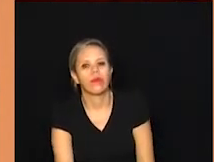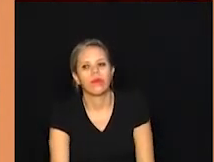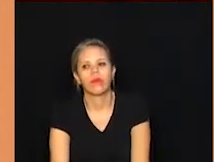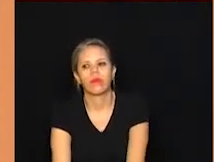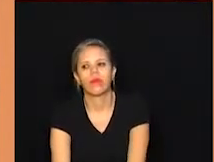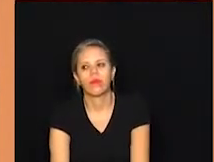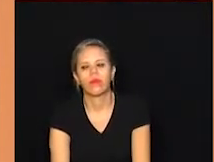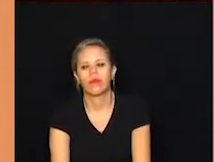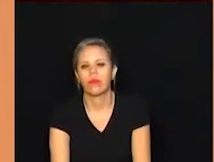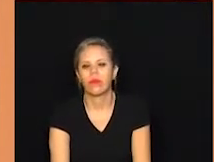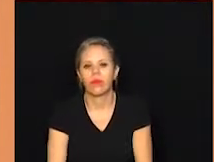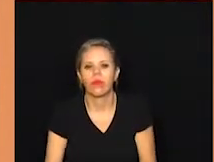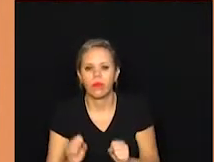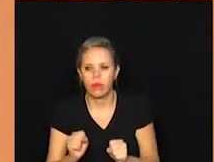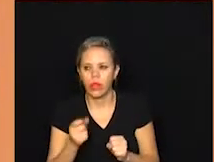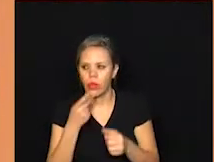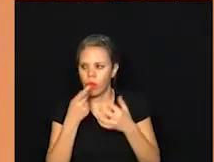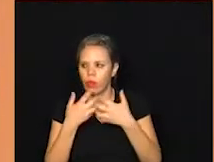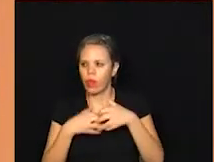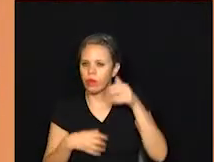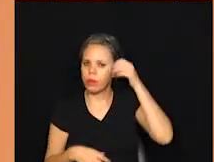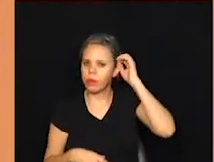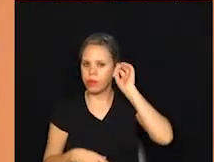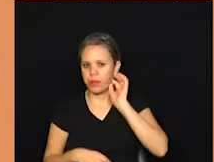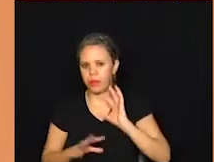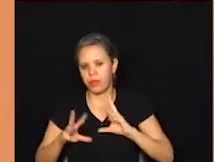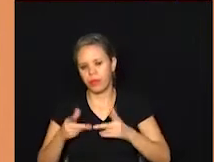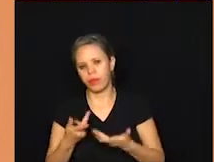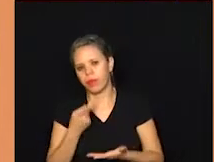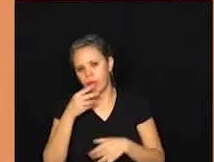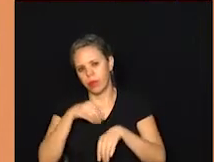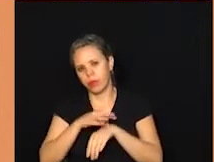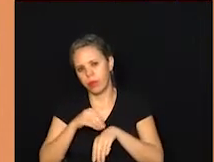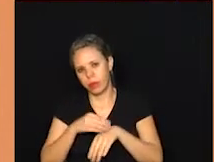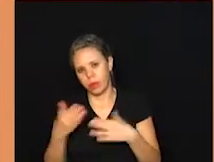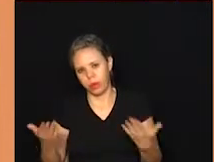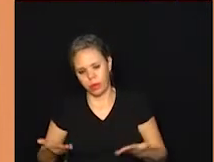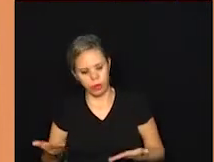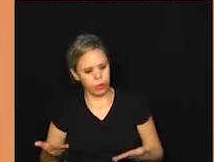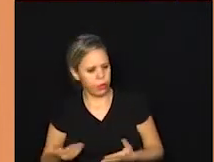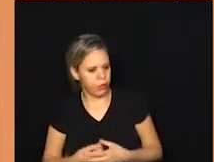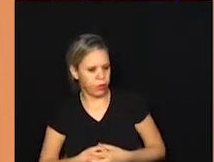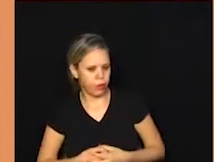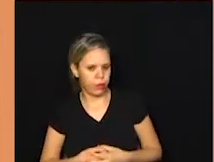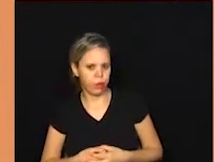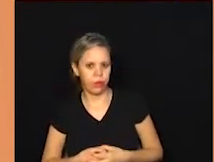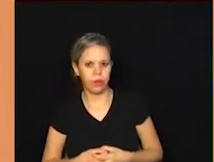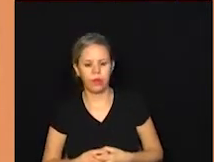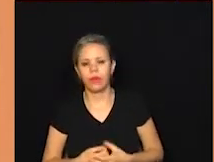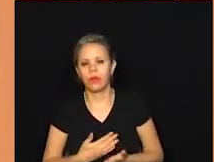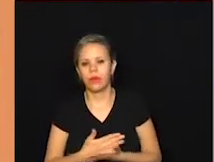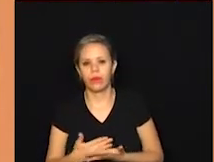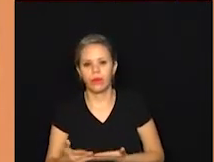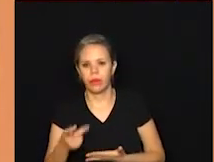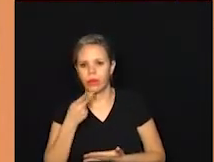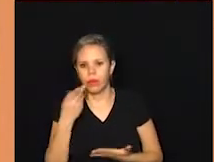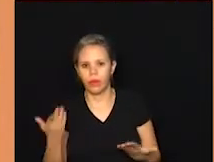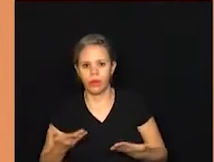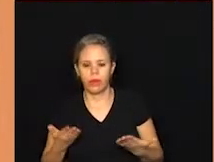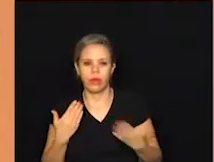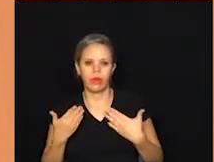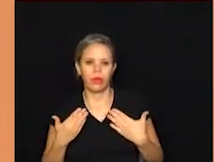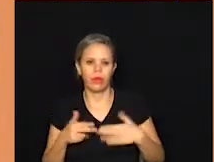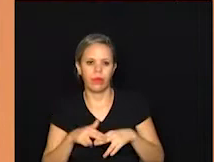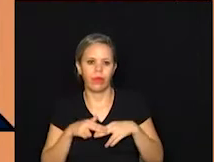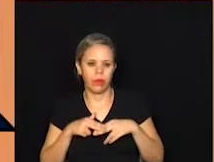Para ela também poder comentar. E tudo isso que a gente está trazendo hoje, né, que a gente começou esse debate por